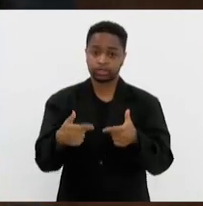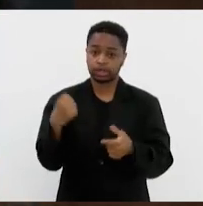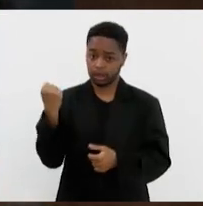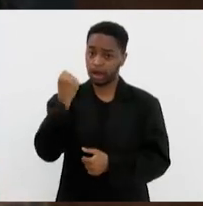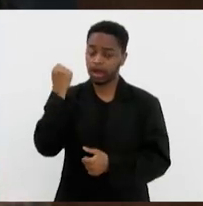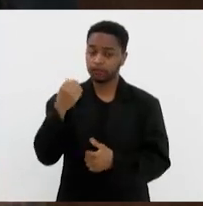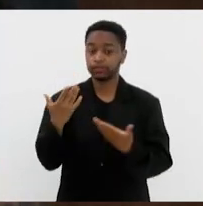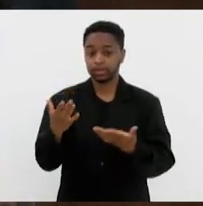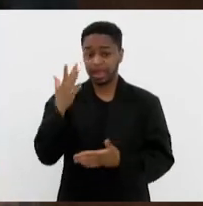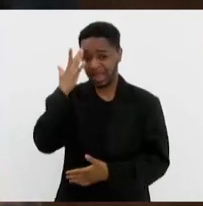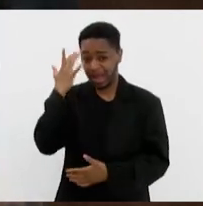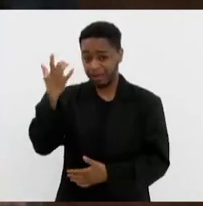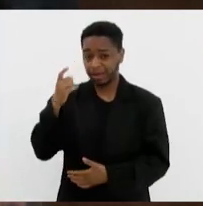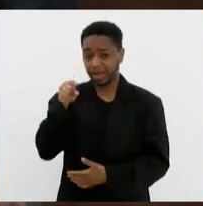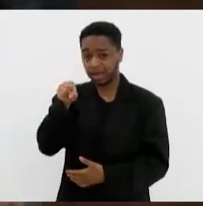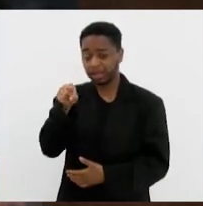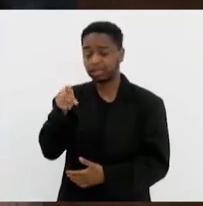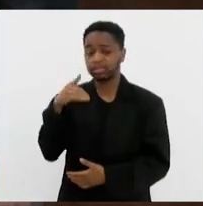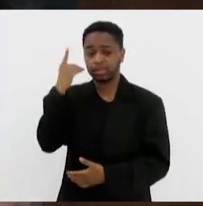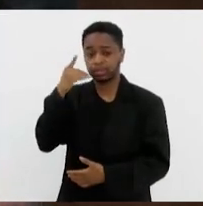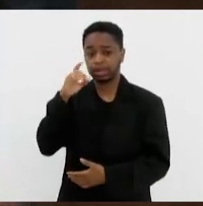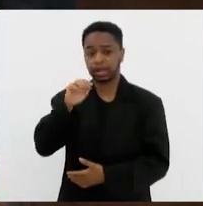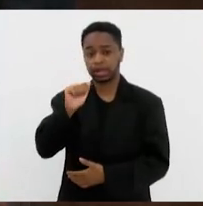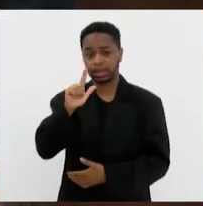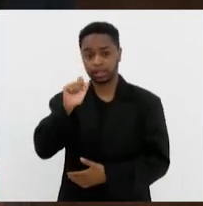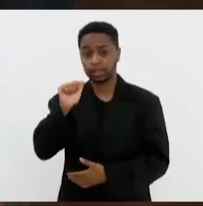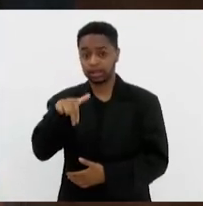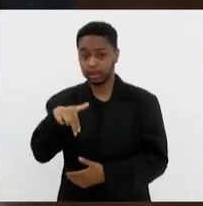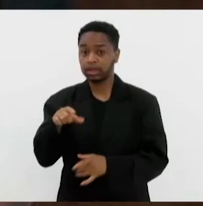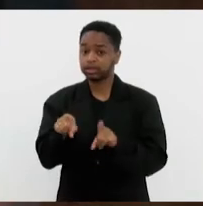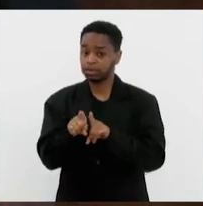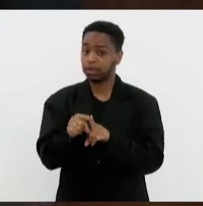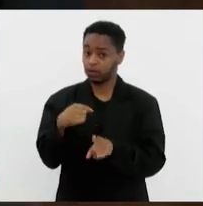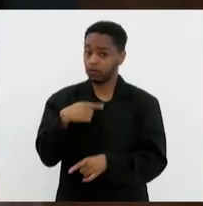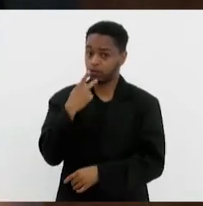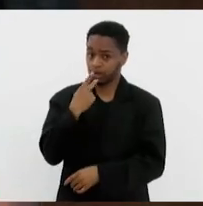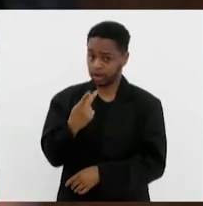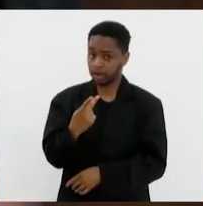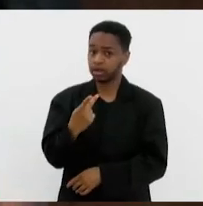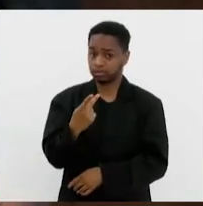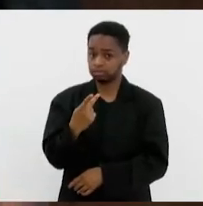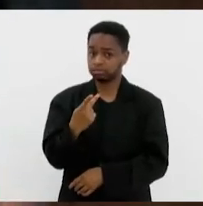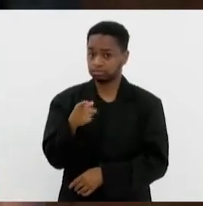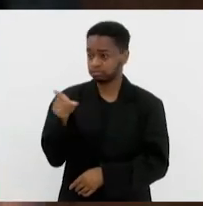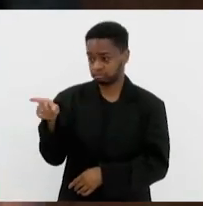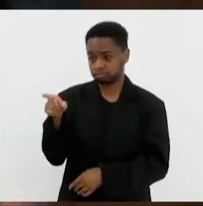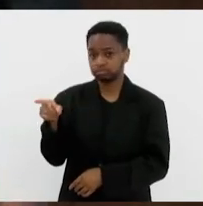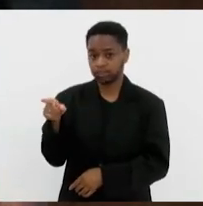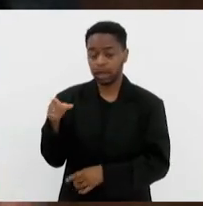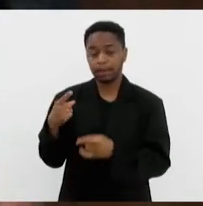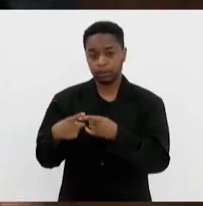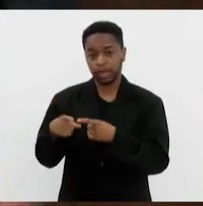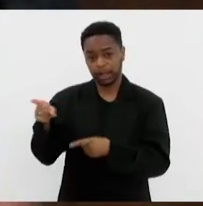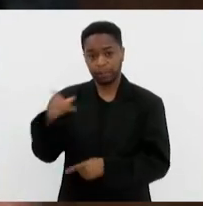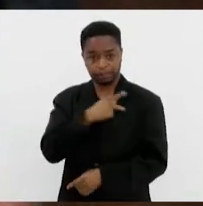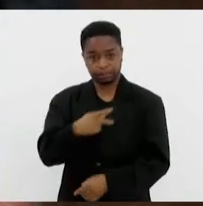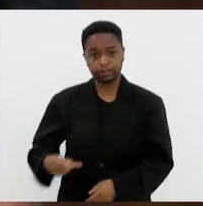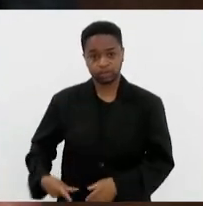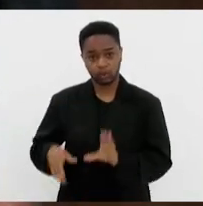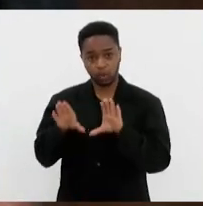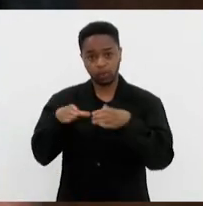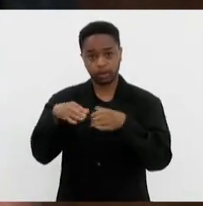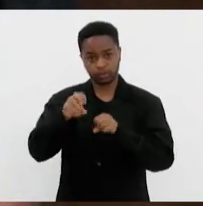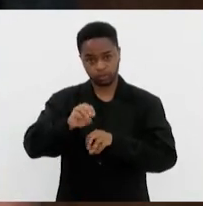seguinte, o deputado Alan, eu inclusive me referi nessa fala ao deputado Alan, que preside a Comissão de